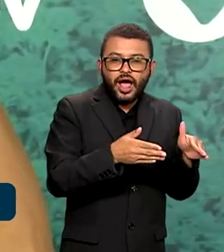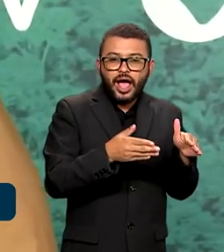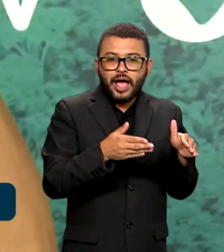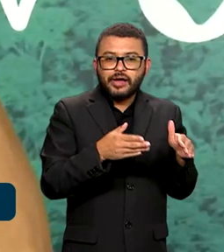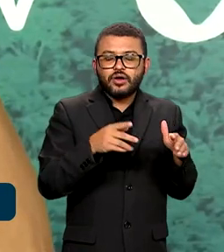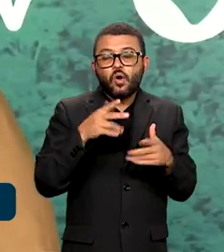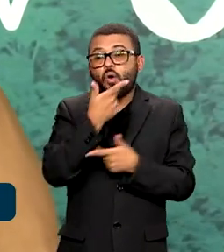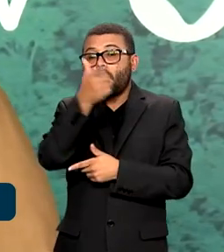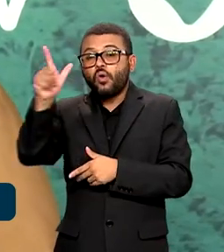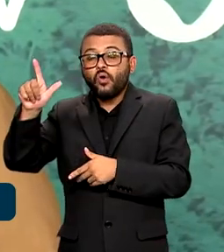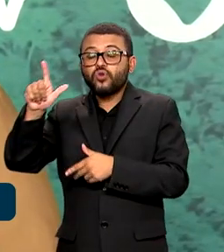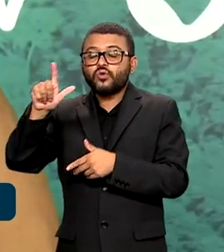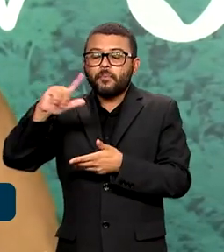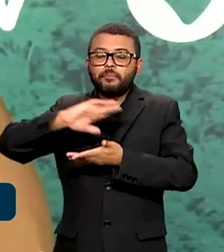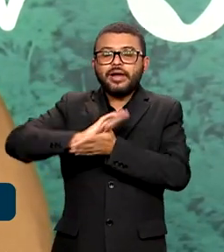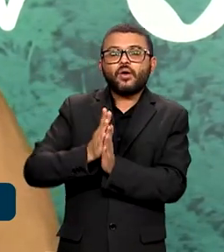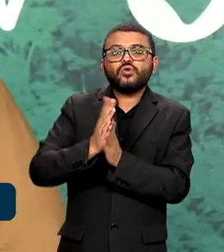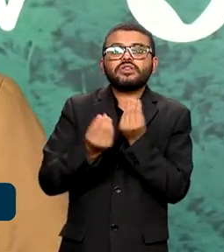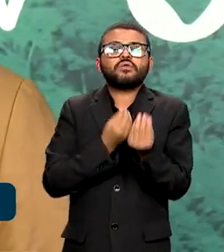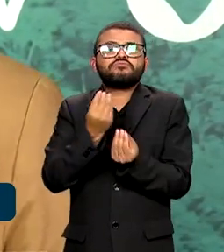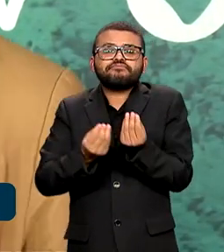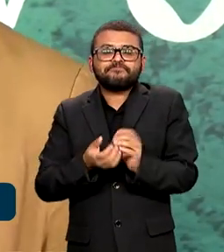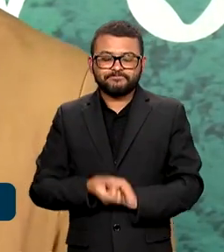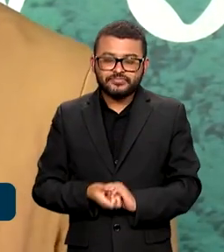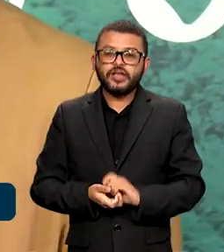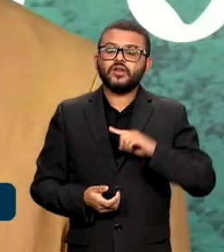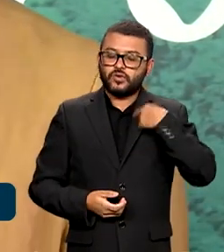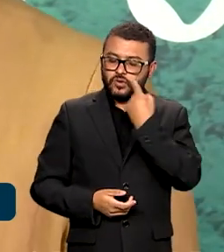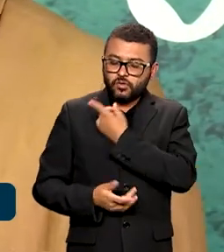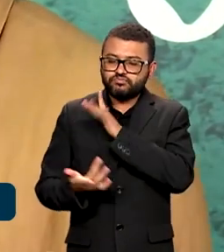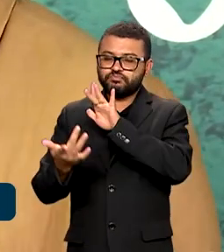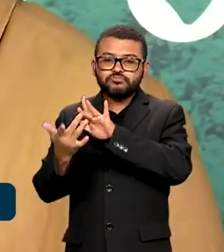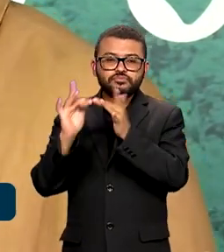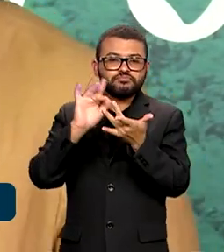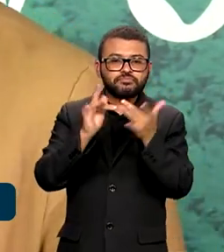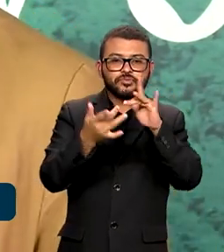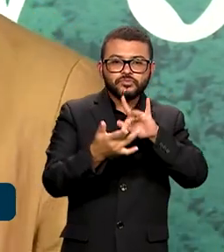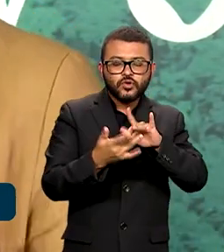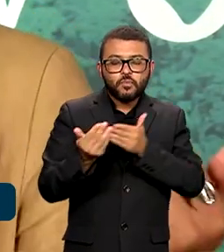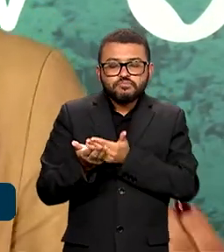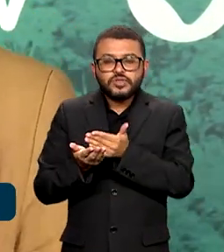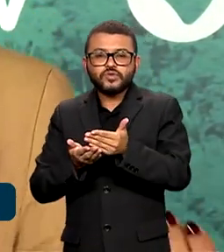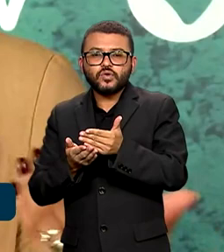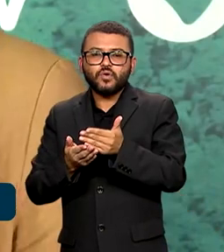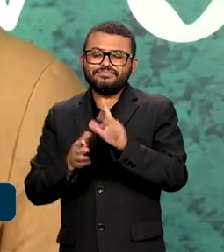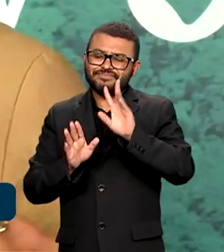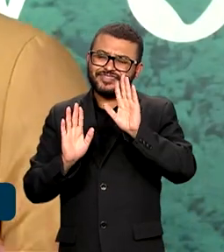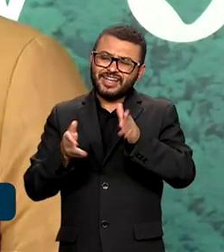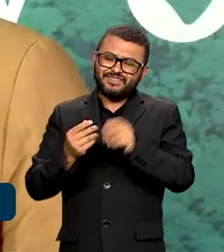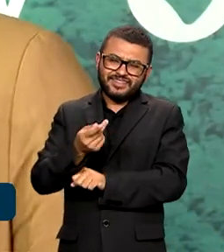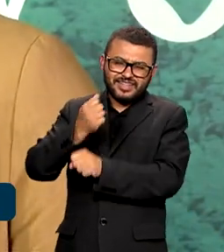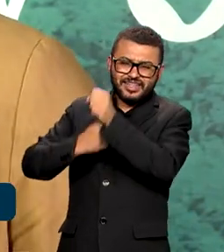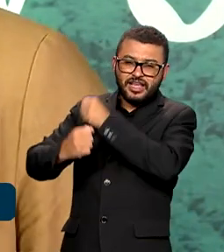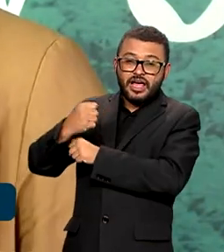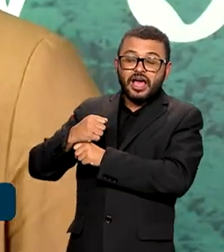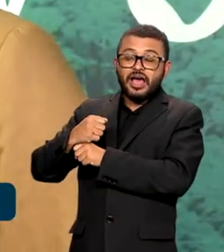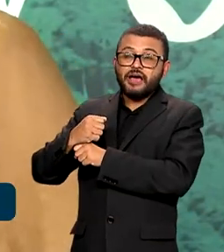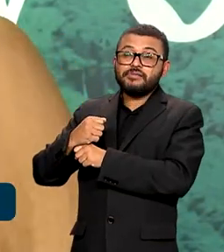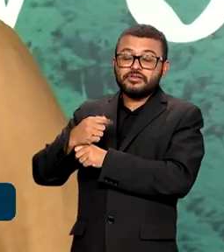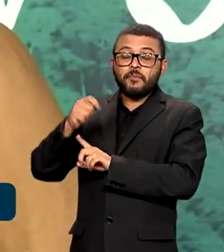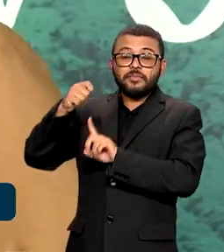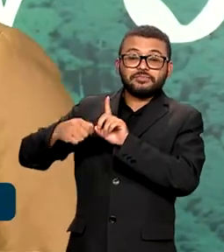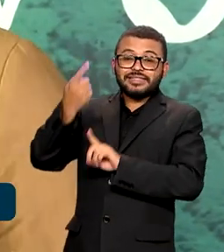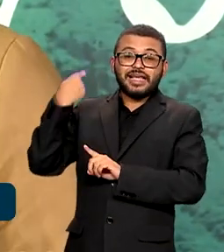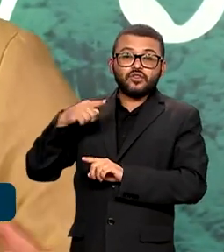de desigualdades? Perfeito. Não, perfeito. A gente se articula internacionalmente desde o começo do mandato, né? Na semana passada nós estávamos na Colômbia por um